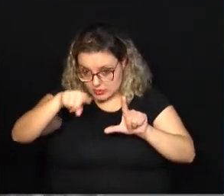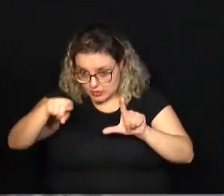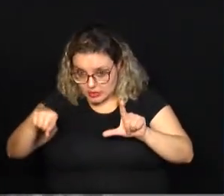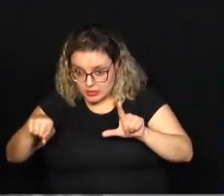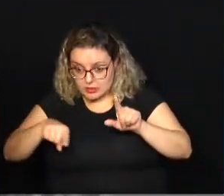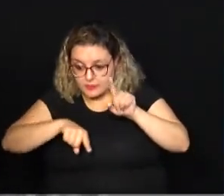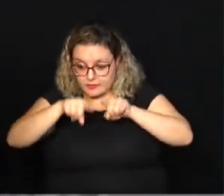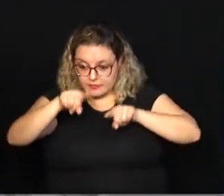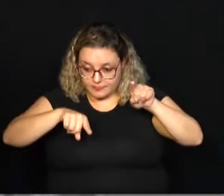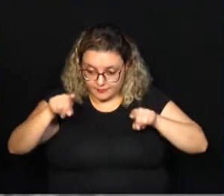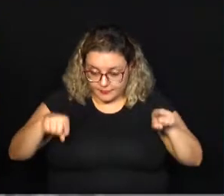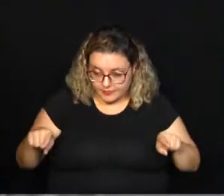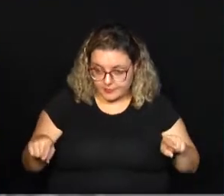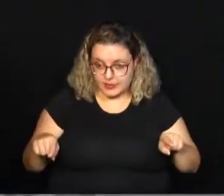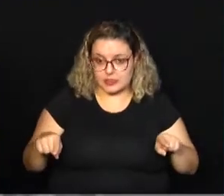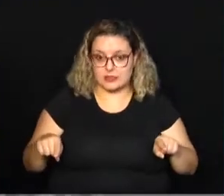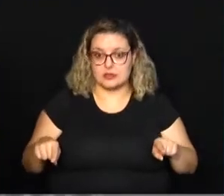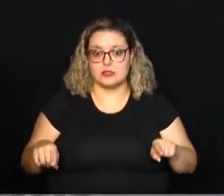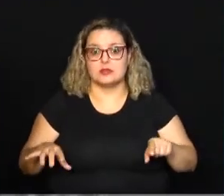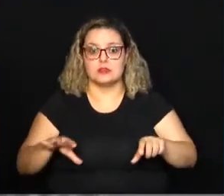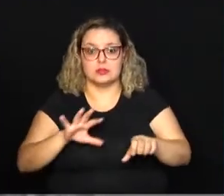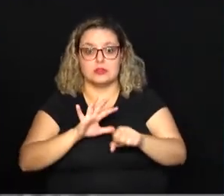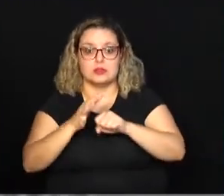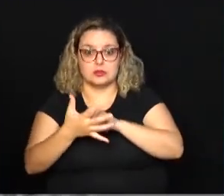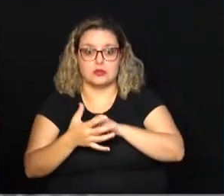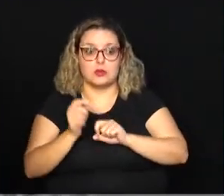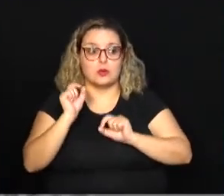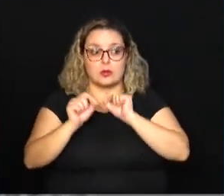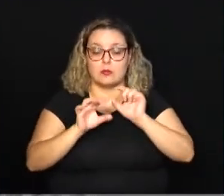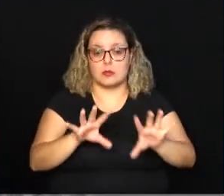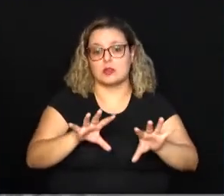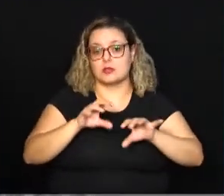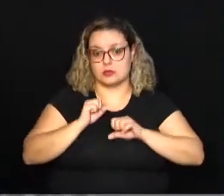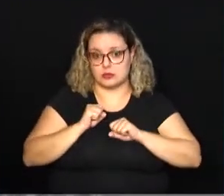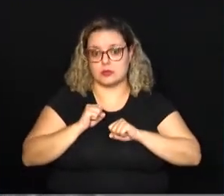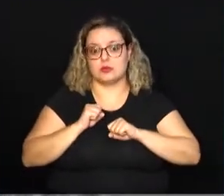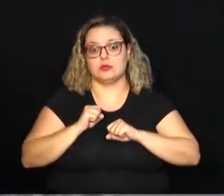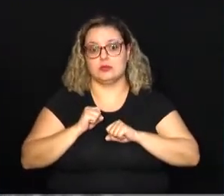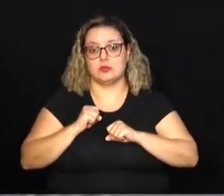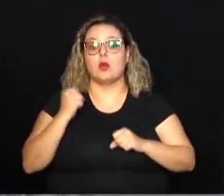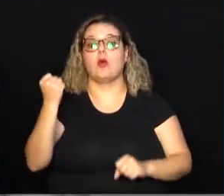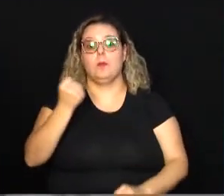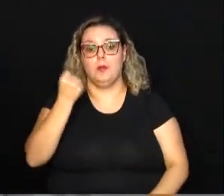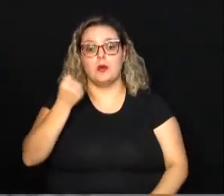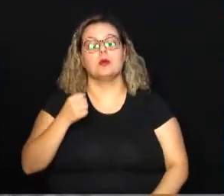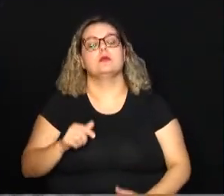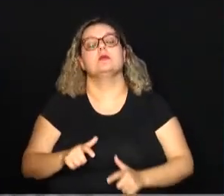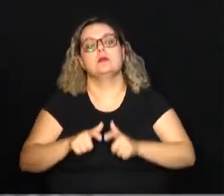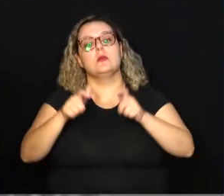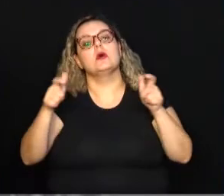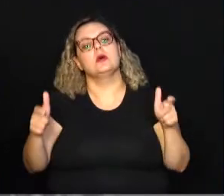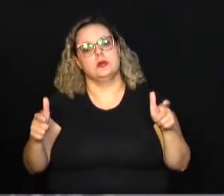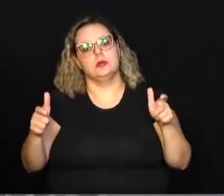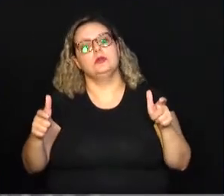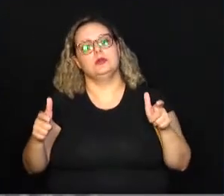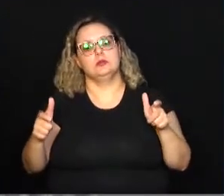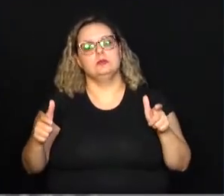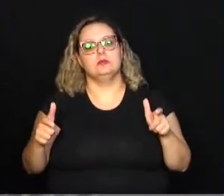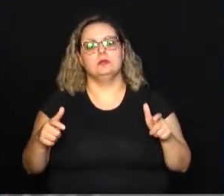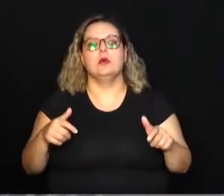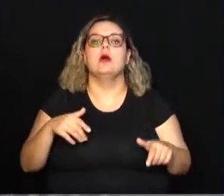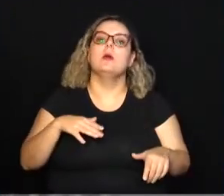tem apresentado serem mais contagiosas, demandarem um agravamento clínico maior, demandarem mais tempo